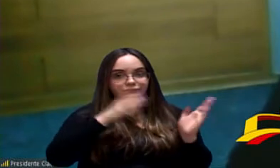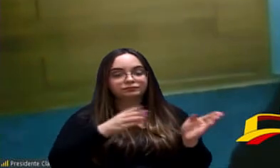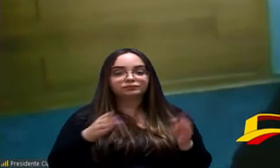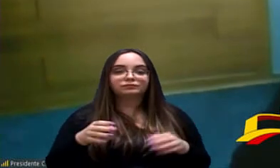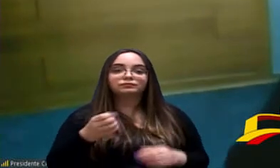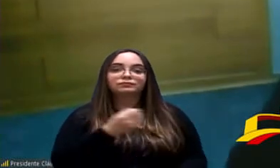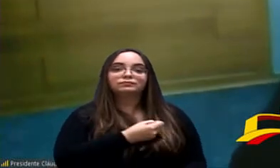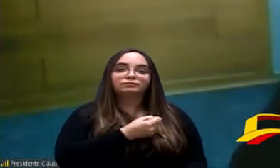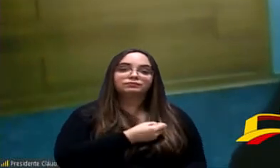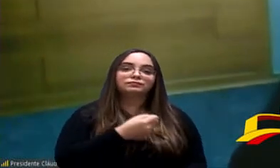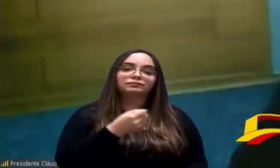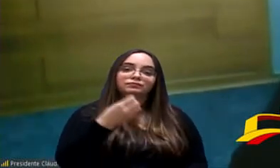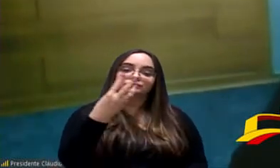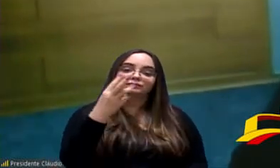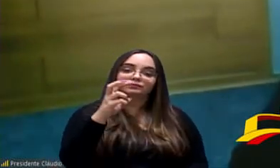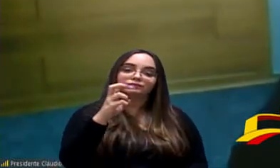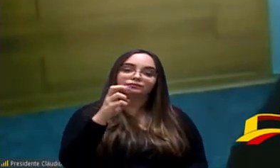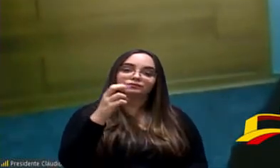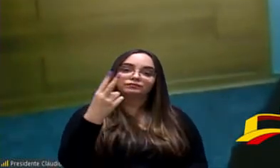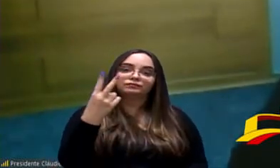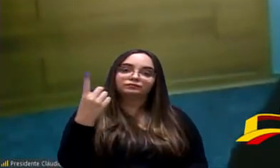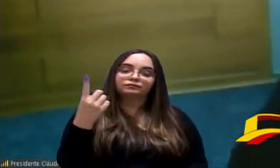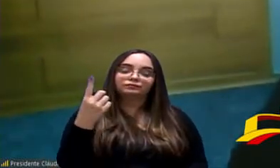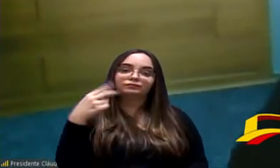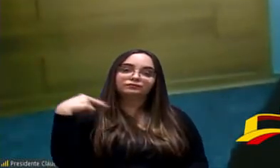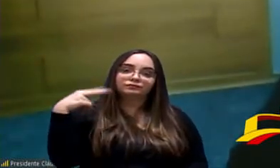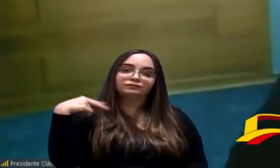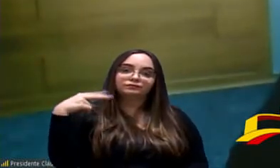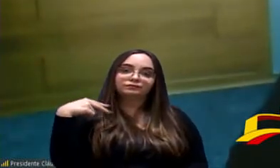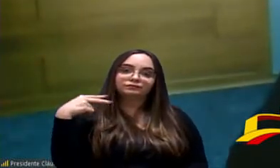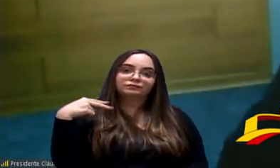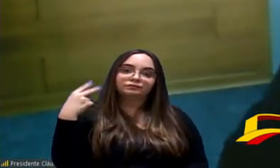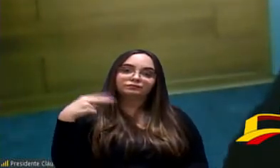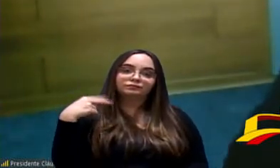Moção 3521, do vereador